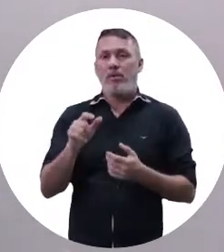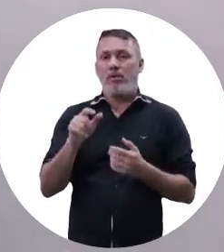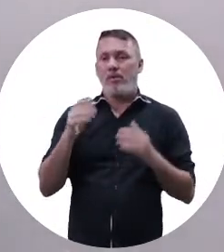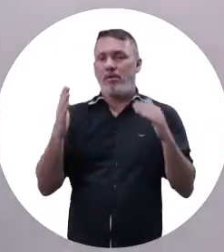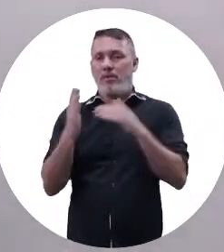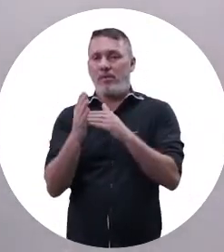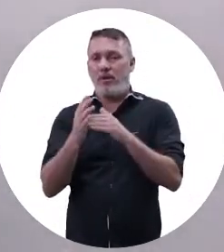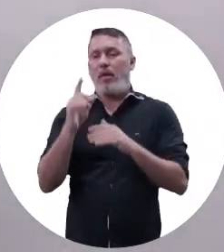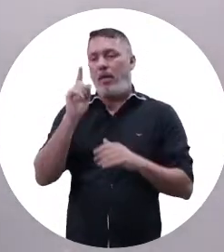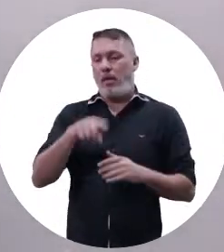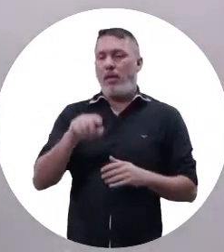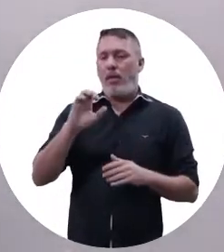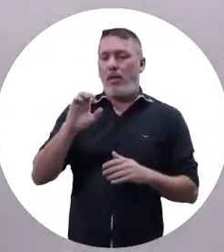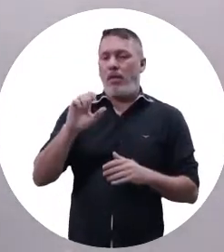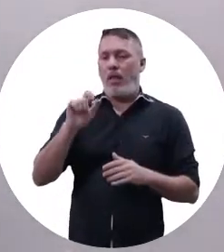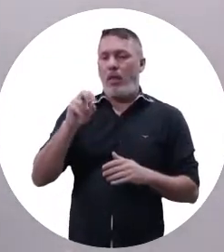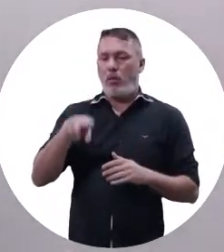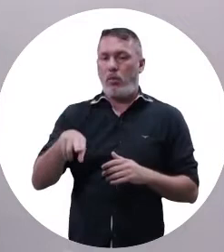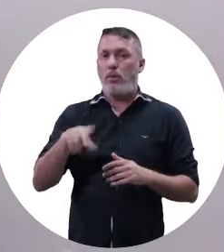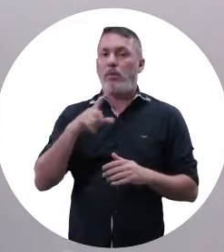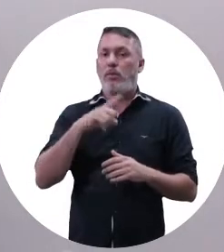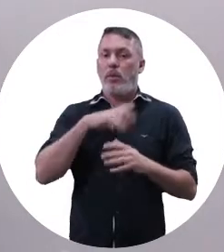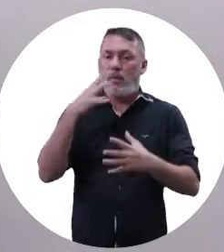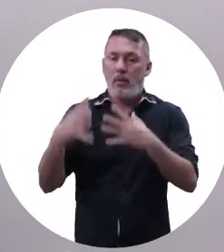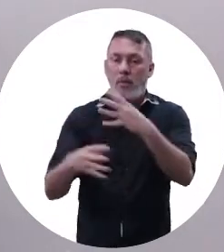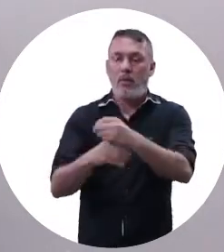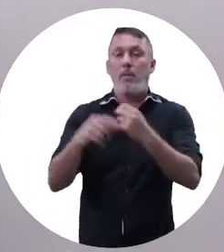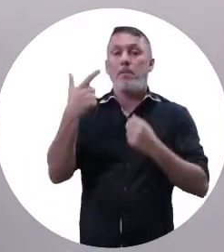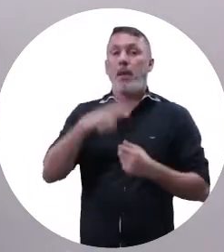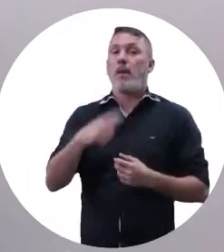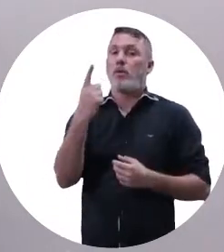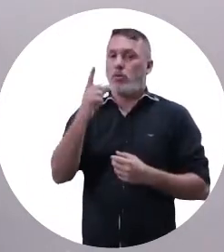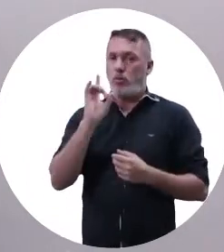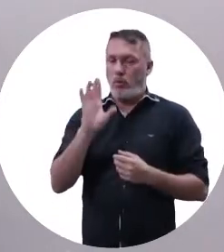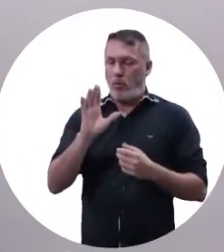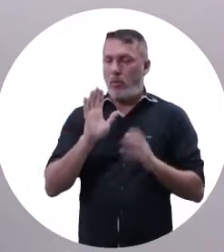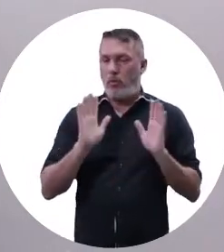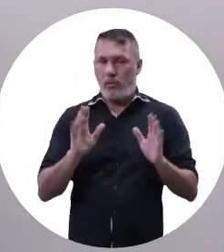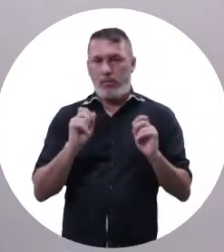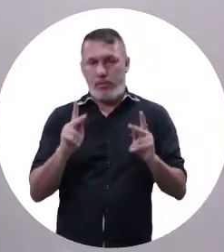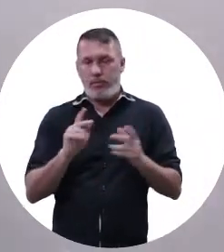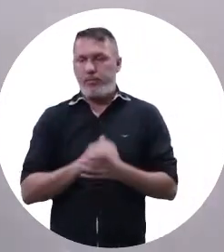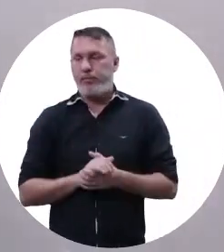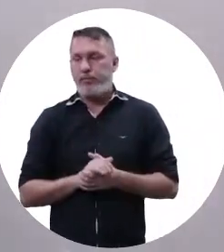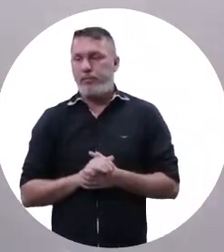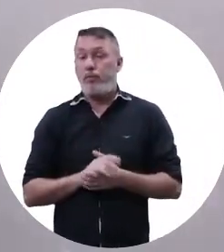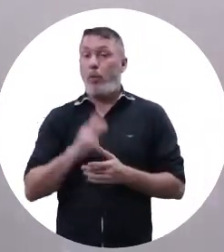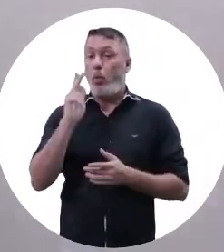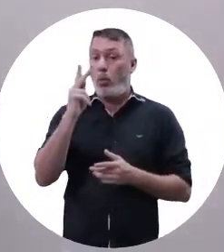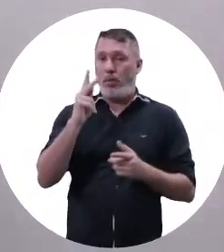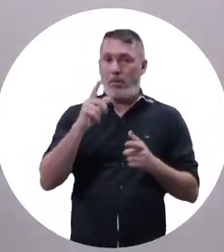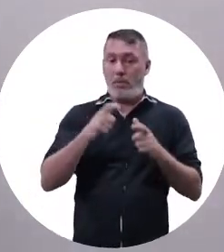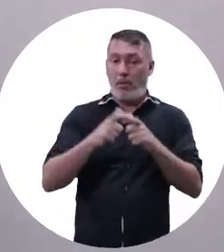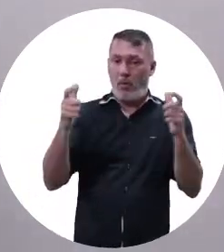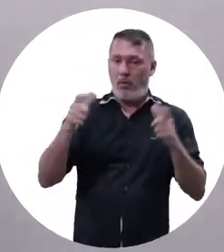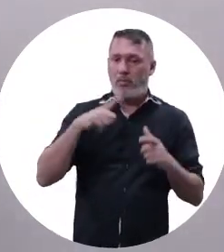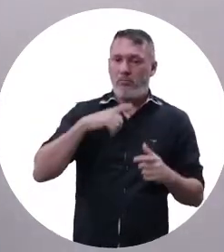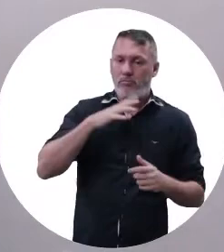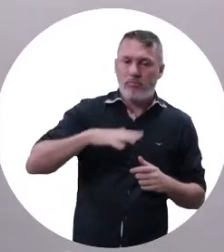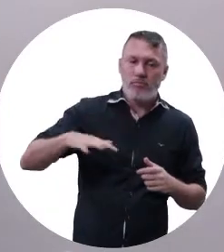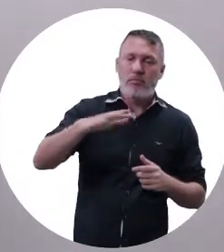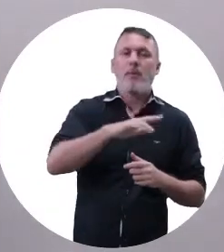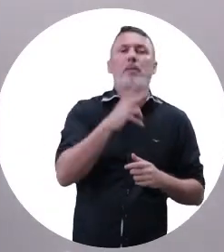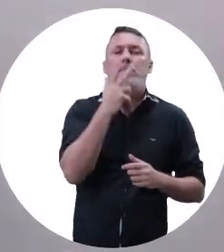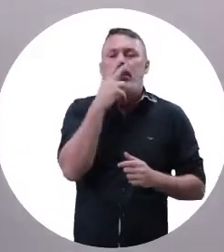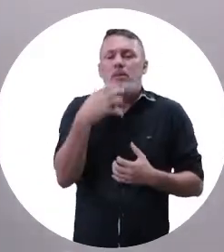quer ser semelhante ao hélio. Ele adquire só mais um elétron na última camada, certo? O hidrogênio, na maioria dos casos, vai